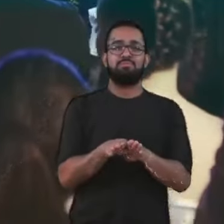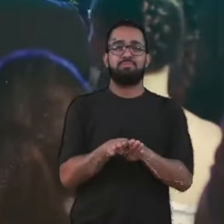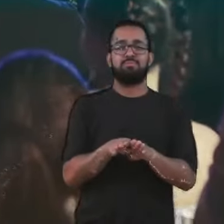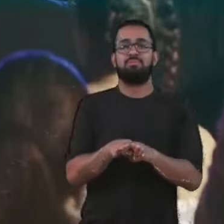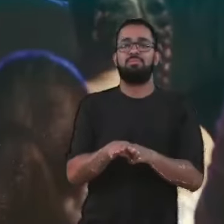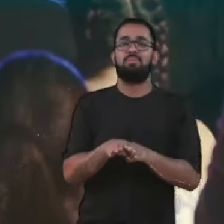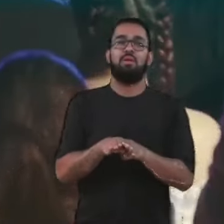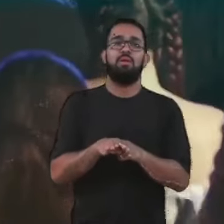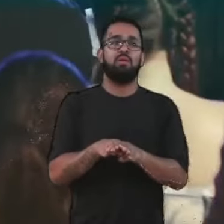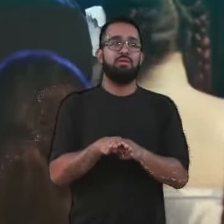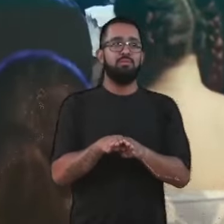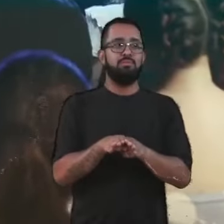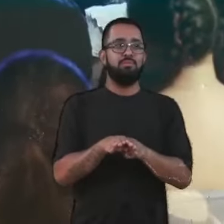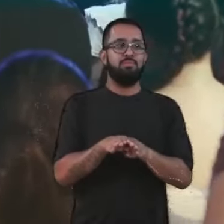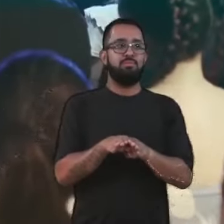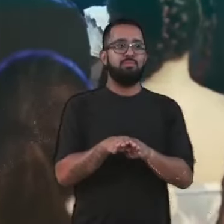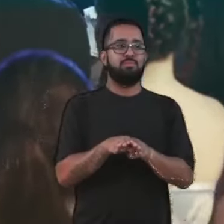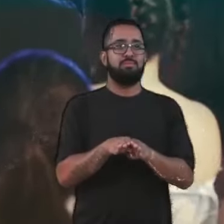dele.